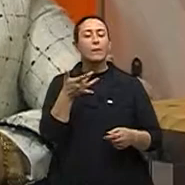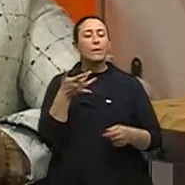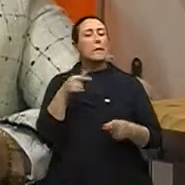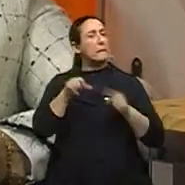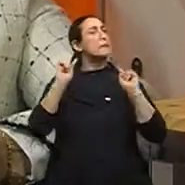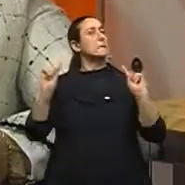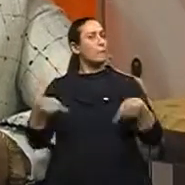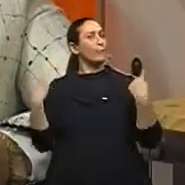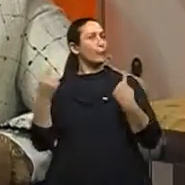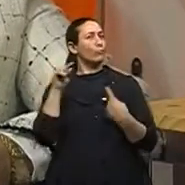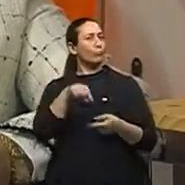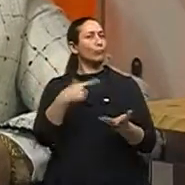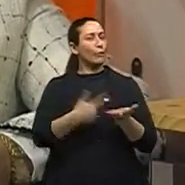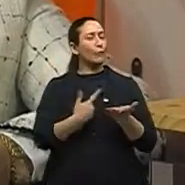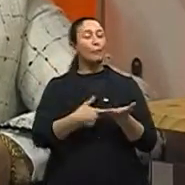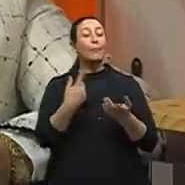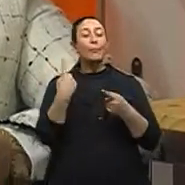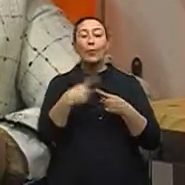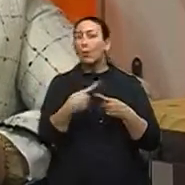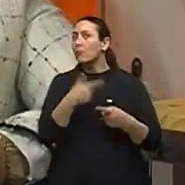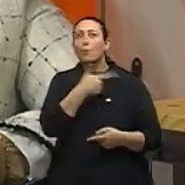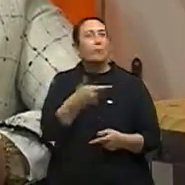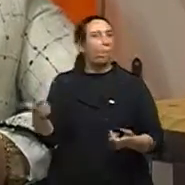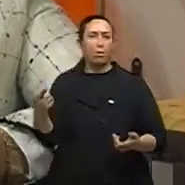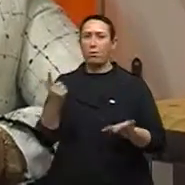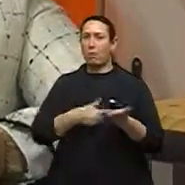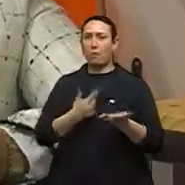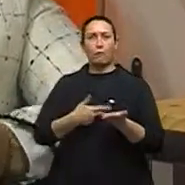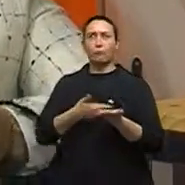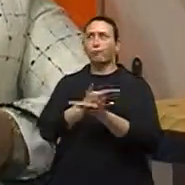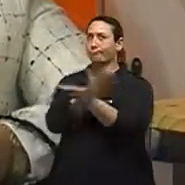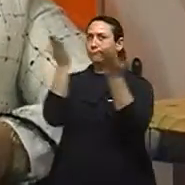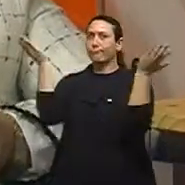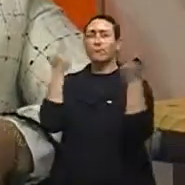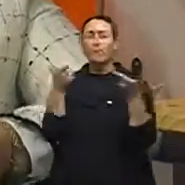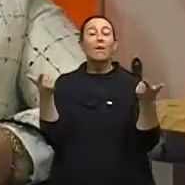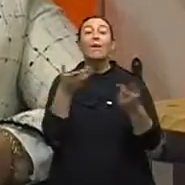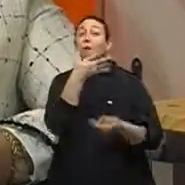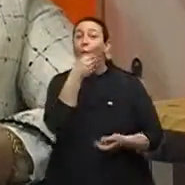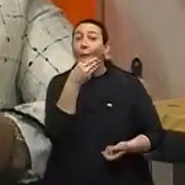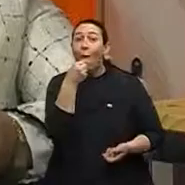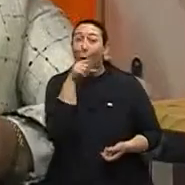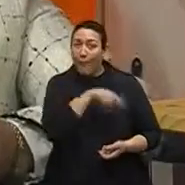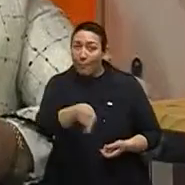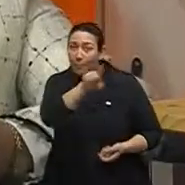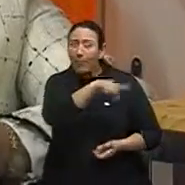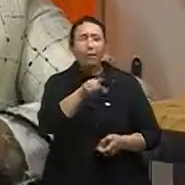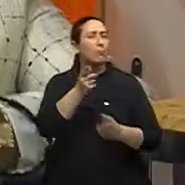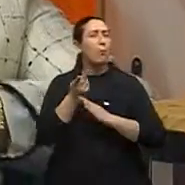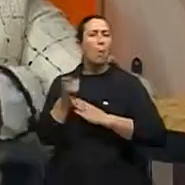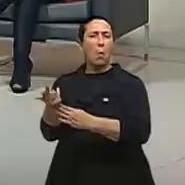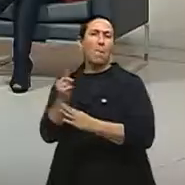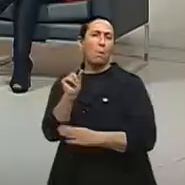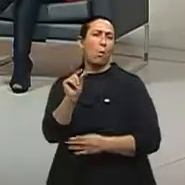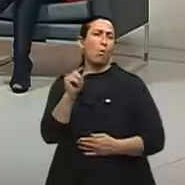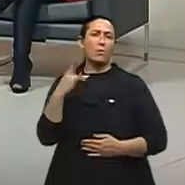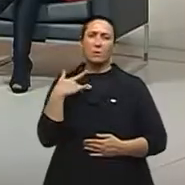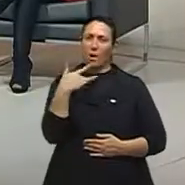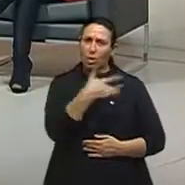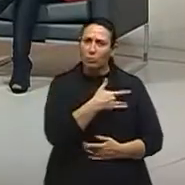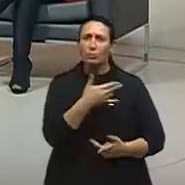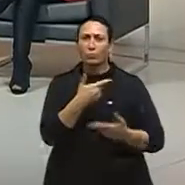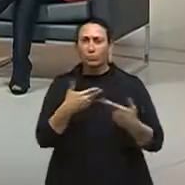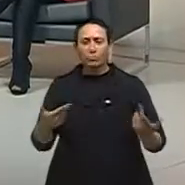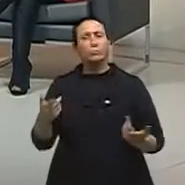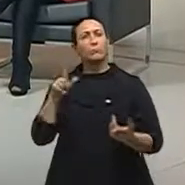porque como eu falei não existe literatura e o homem procura pouco os serviços para que a gente tenha na experiência com a